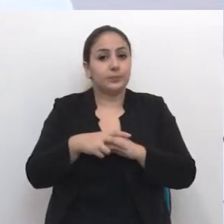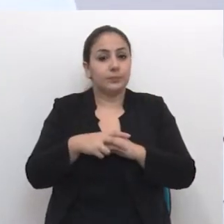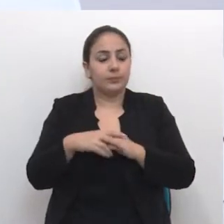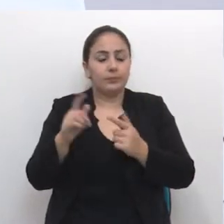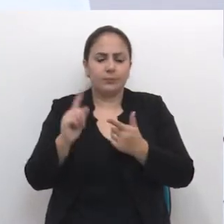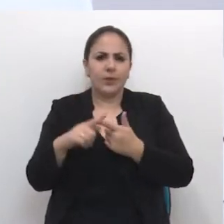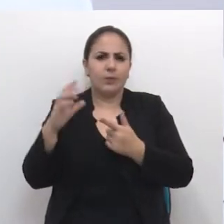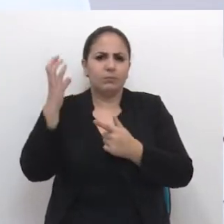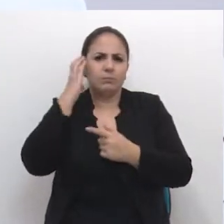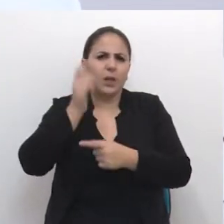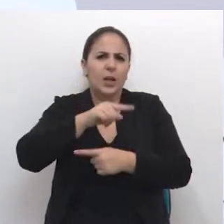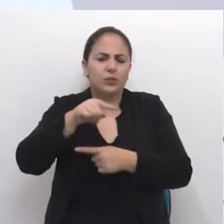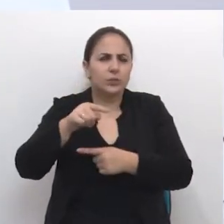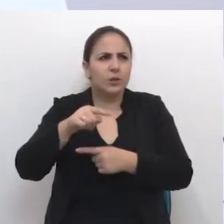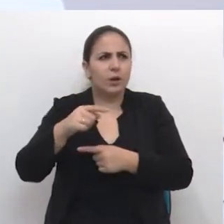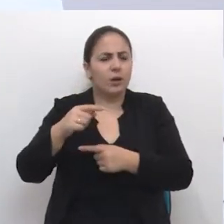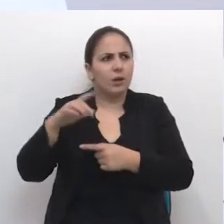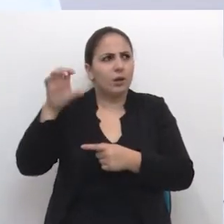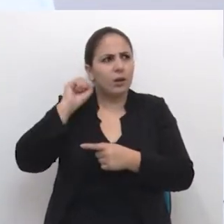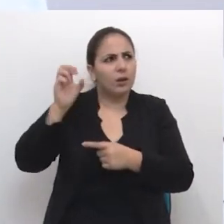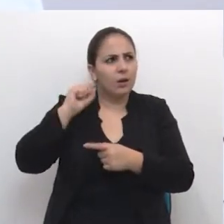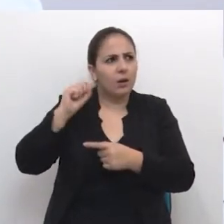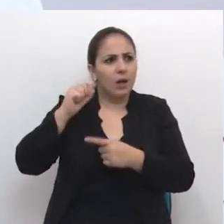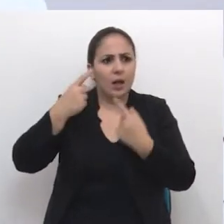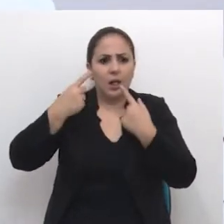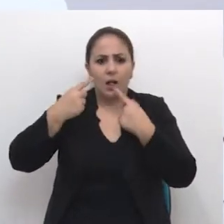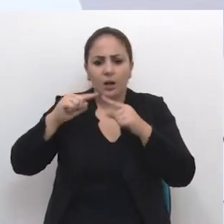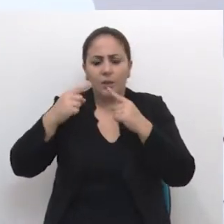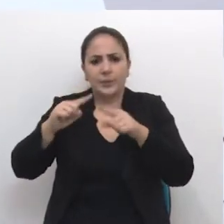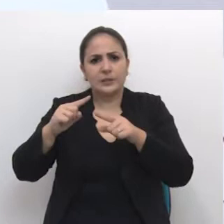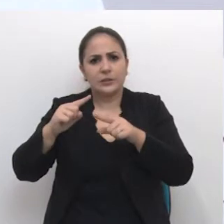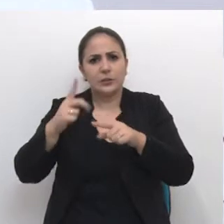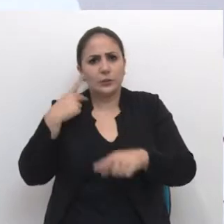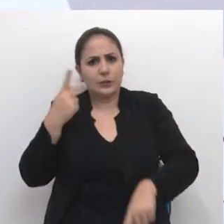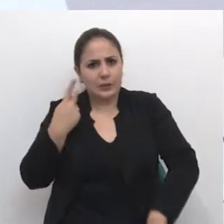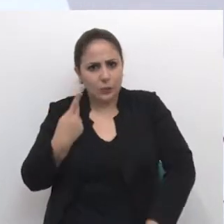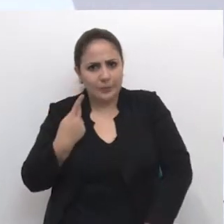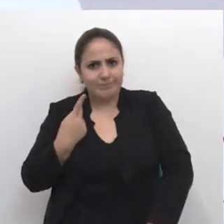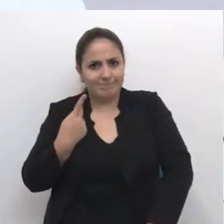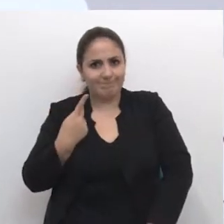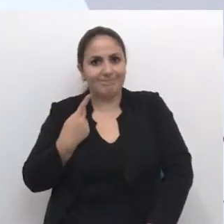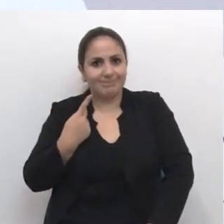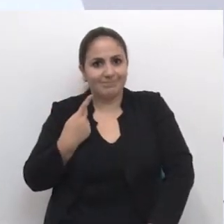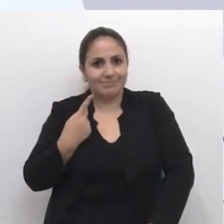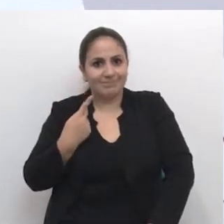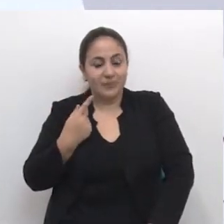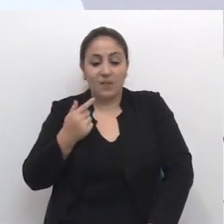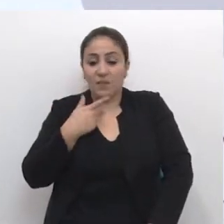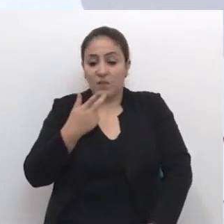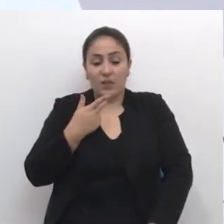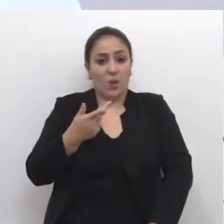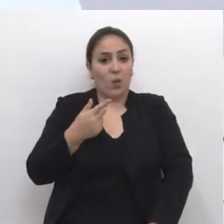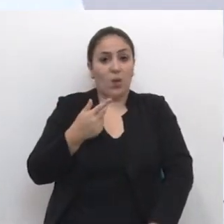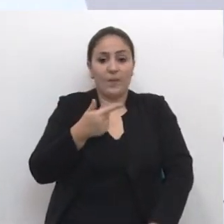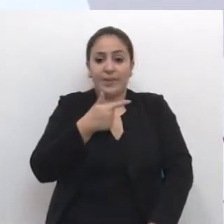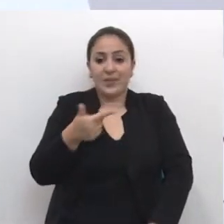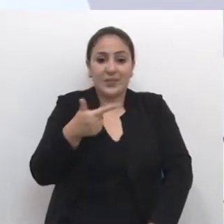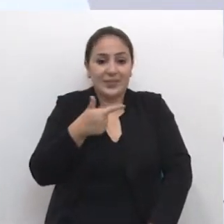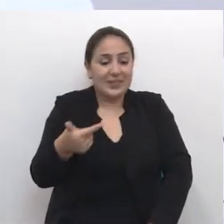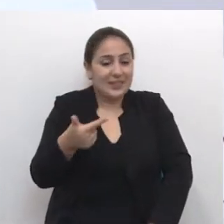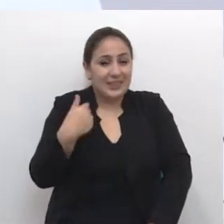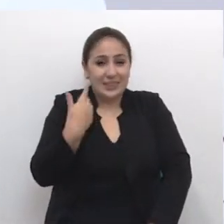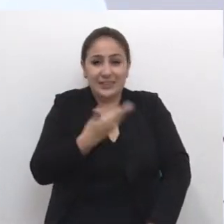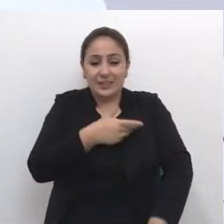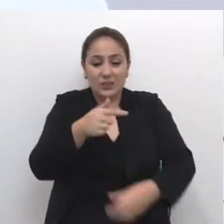eu ouvi a reclamação dos vereadores daqui da Câmara que não existia na nossa